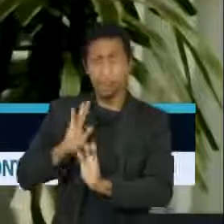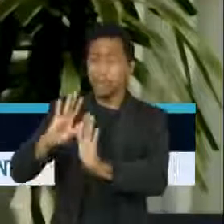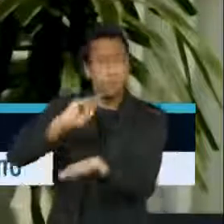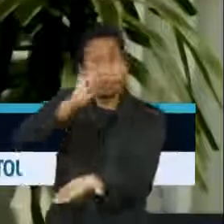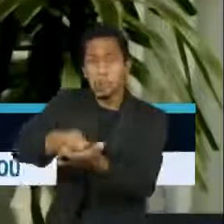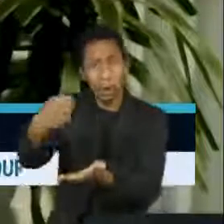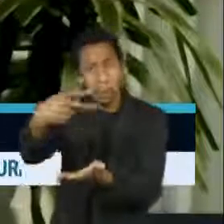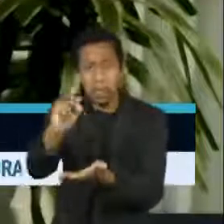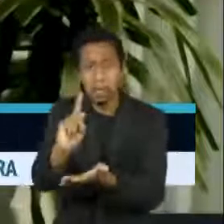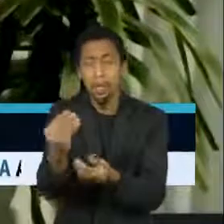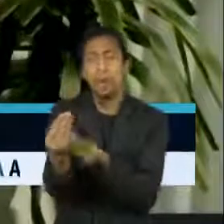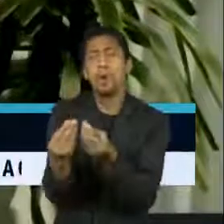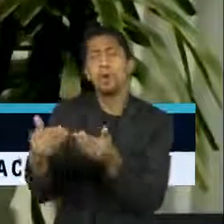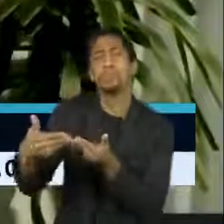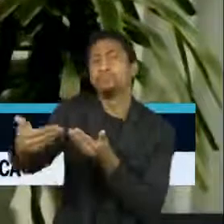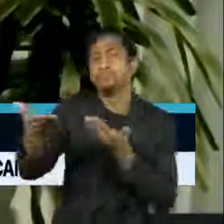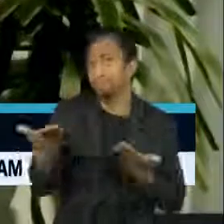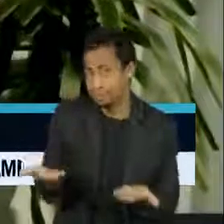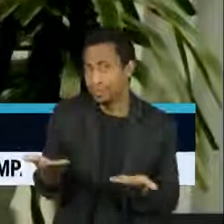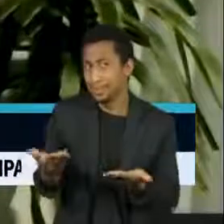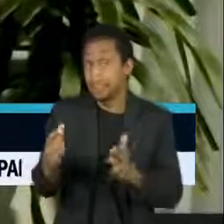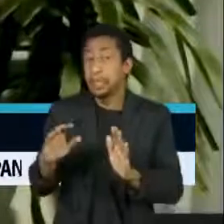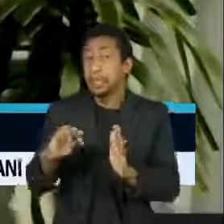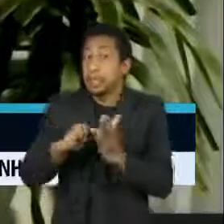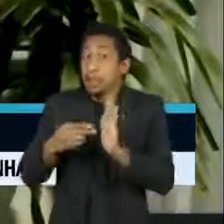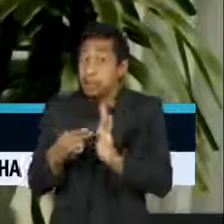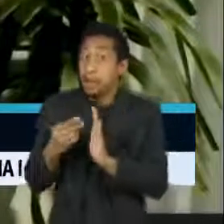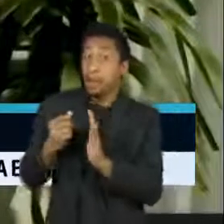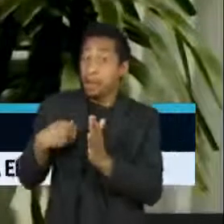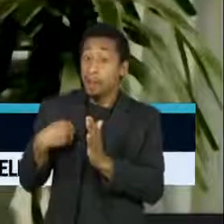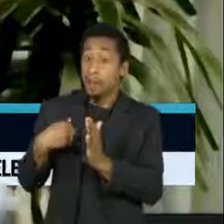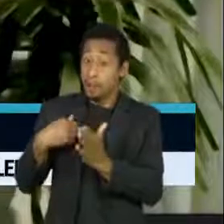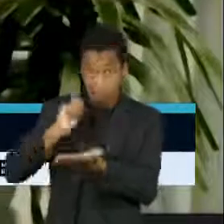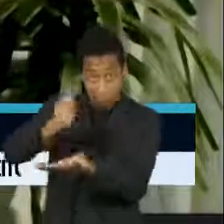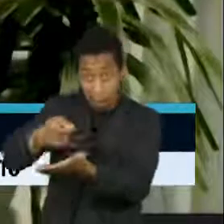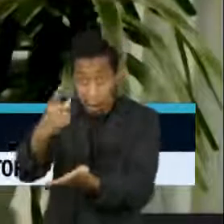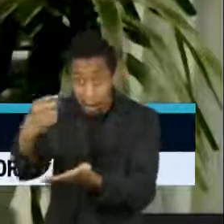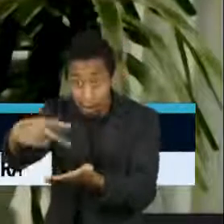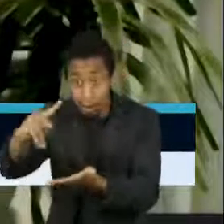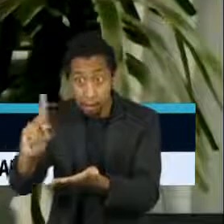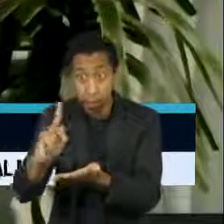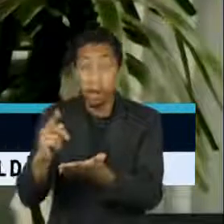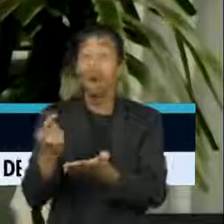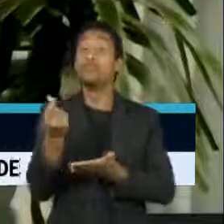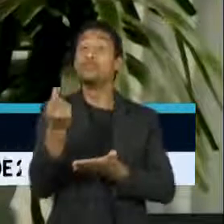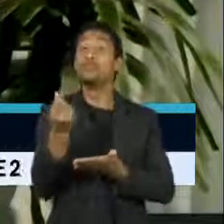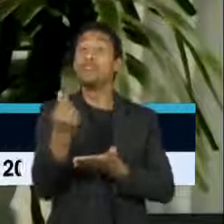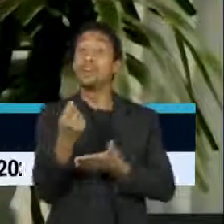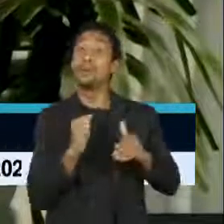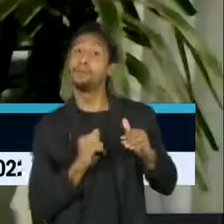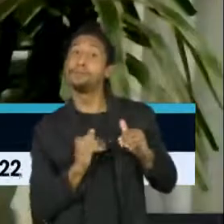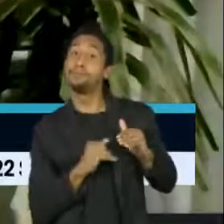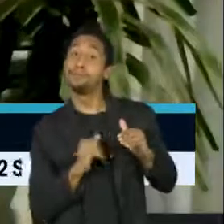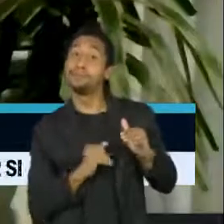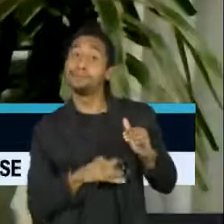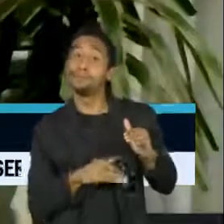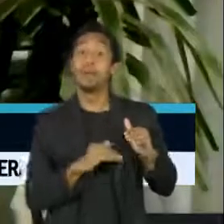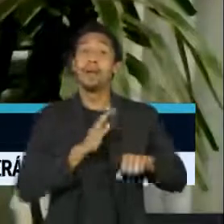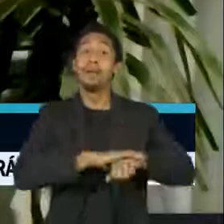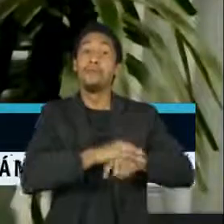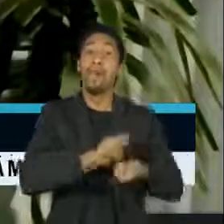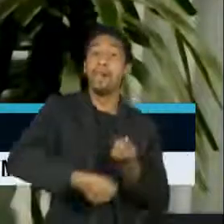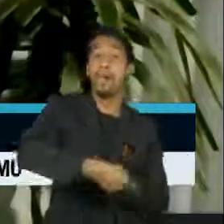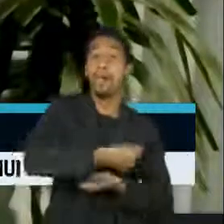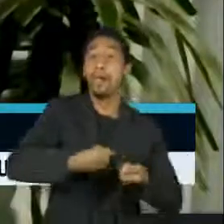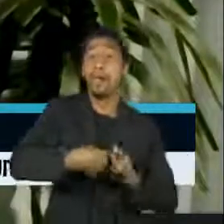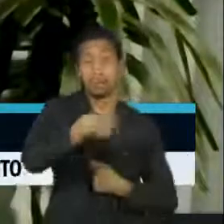de captura, de uma renúncia fiscal embolsada como margem de lucro, embolsada eventualmente até para fazer capital de giro da empresa,